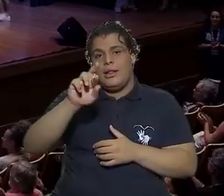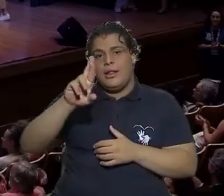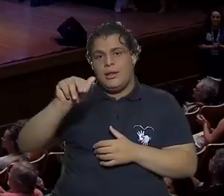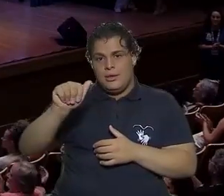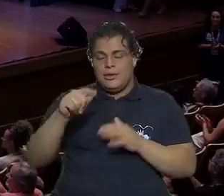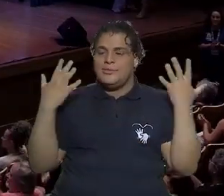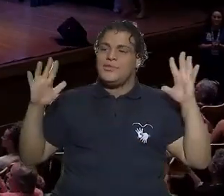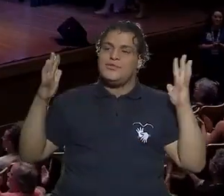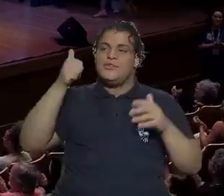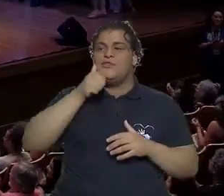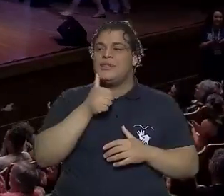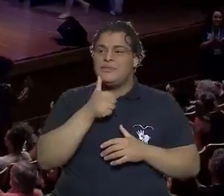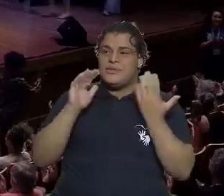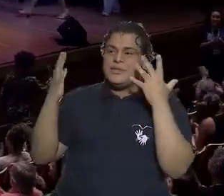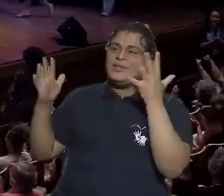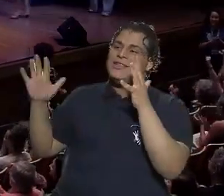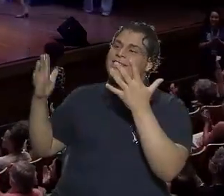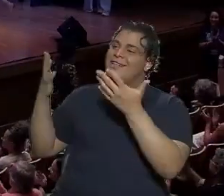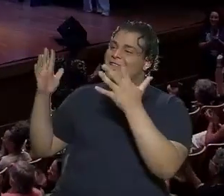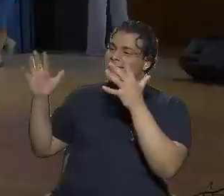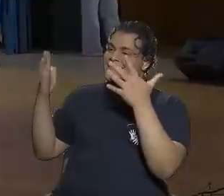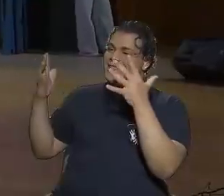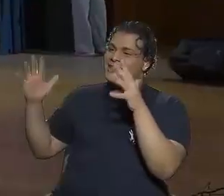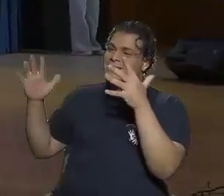Silva. Viva as mulheres!